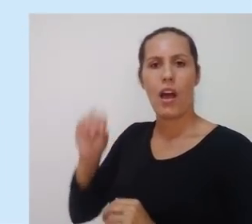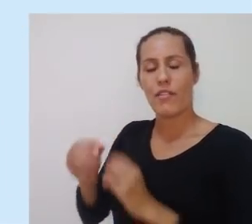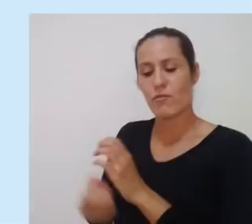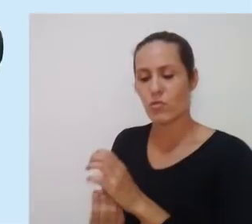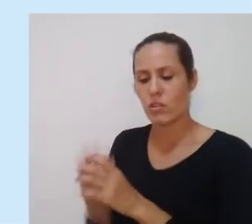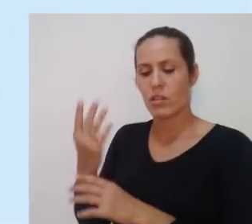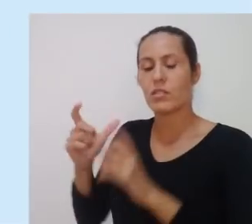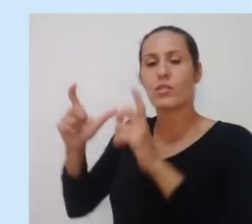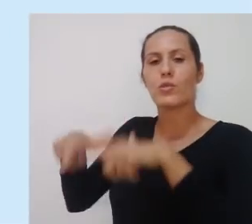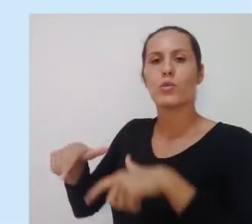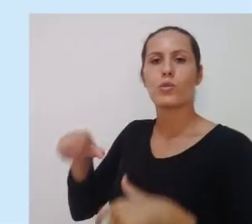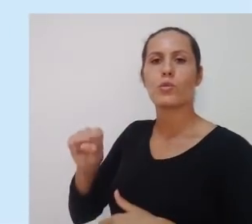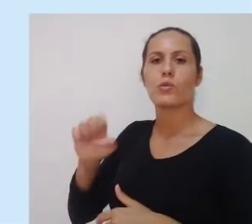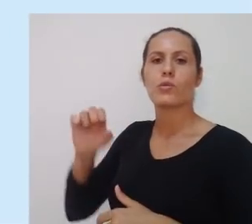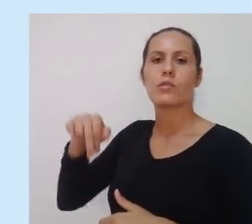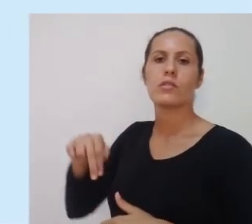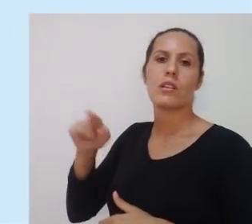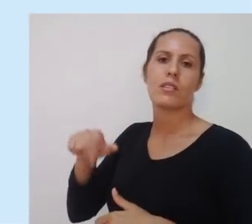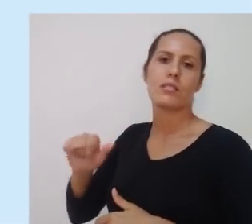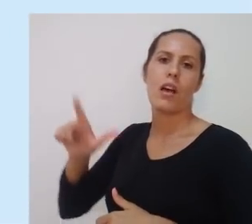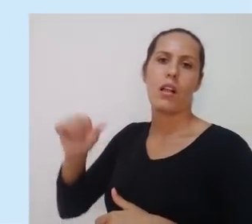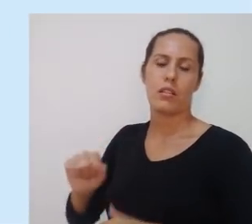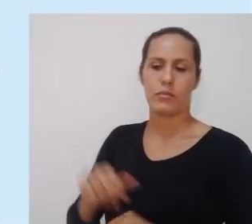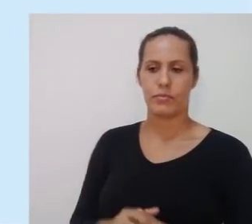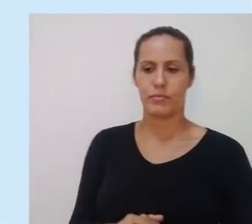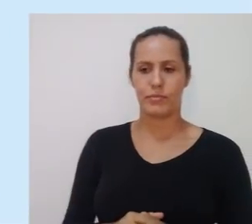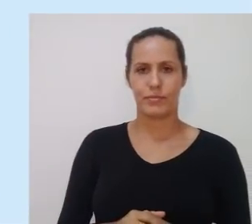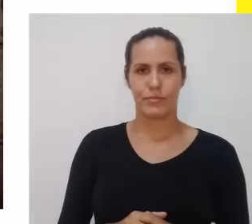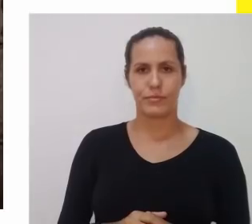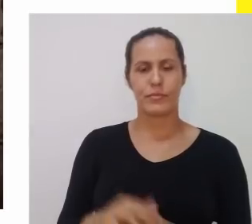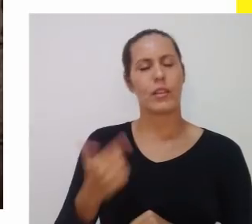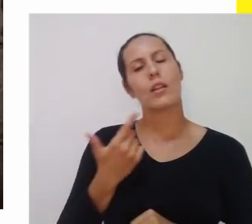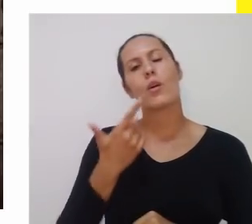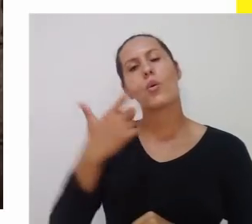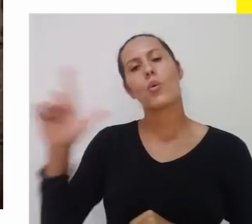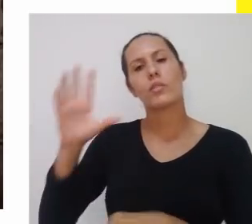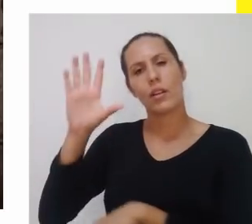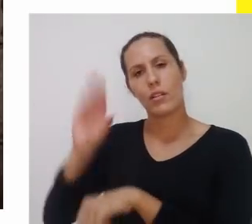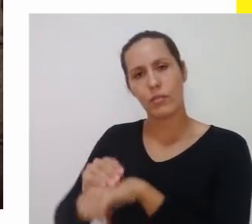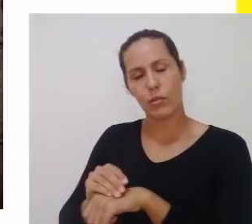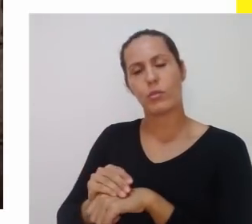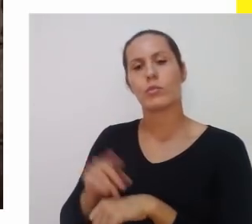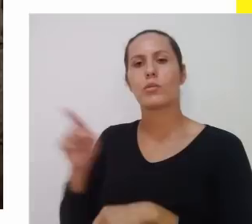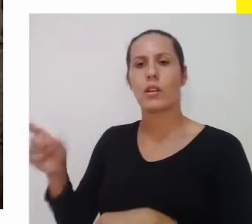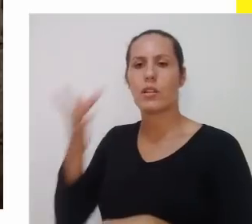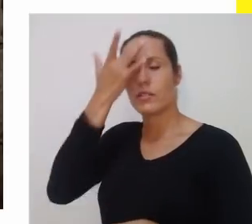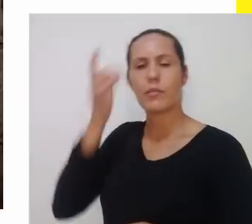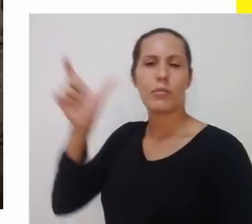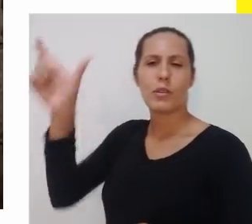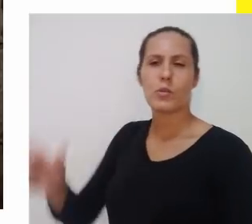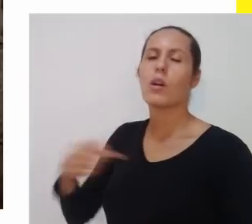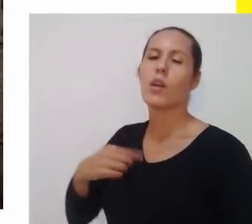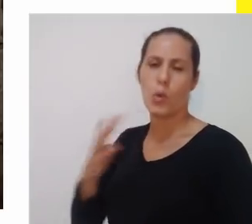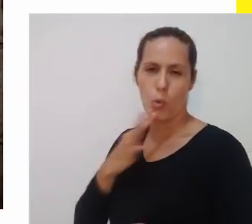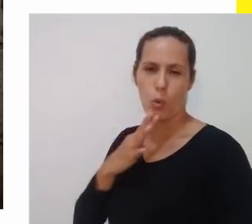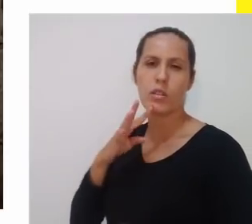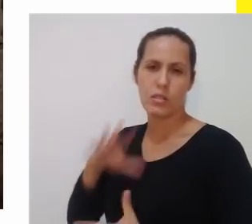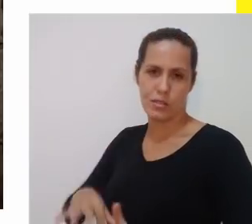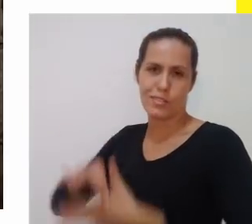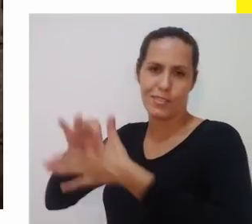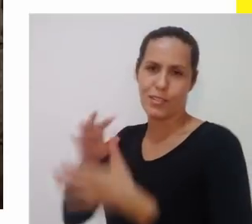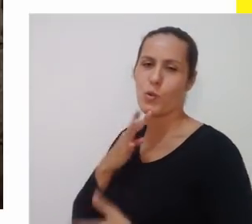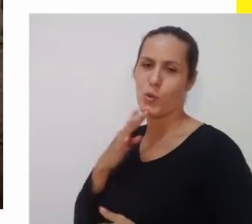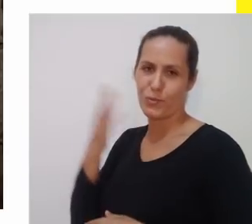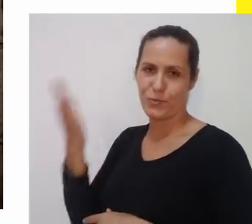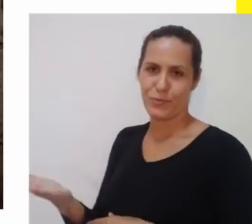cultura afro, nascida lá na senzala. Eu quero mostrar agora uma foto aí muito legal dessa figura que eu